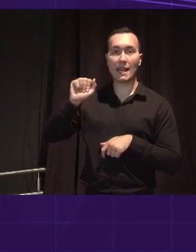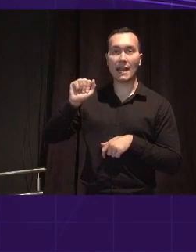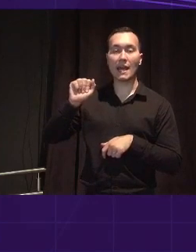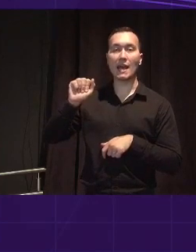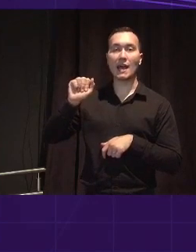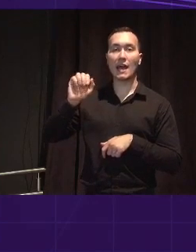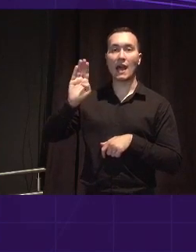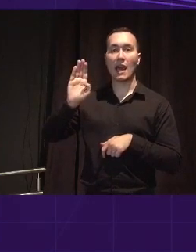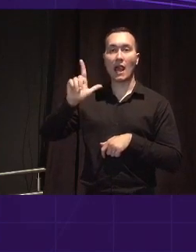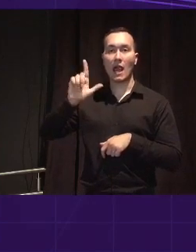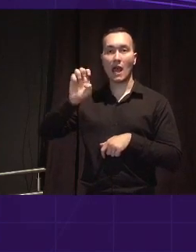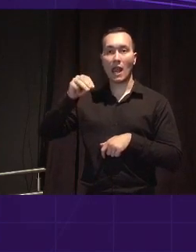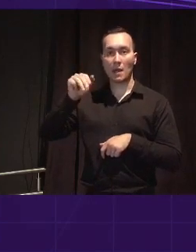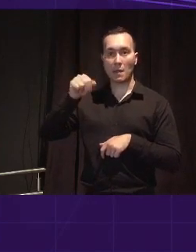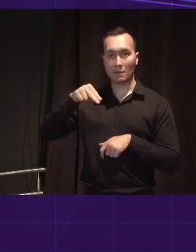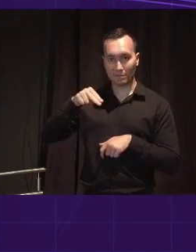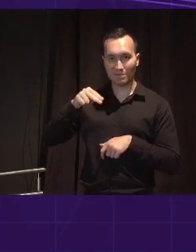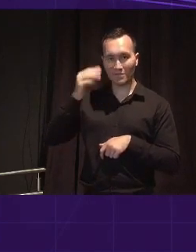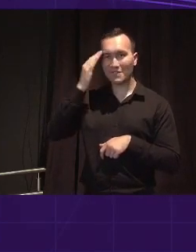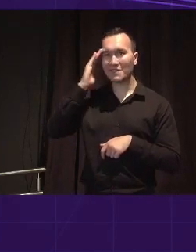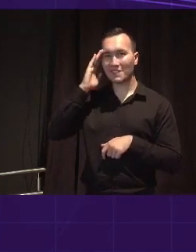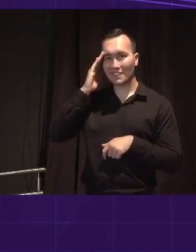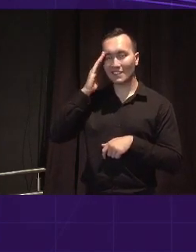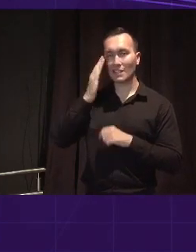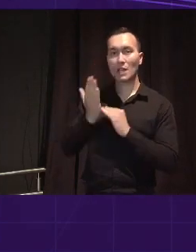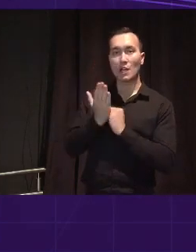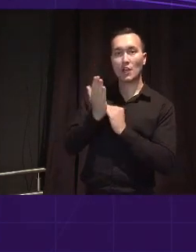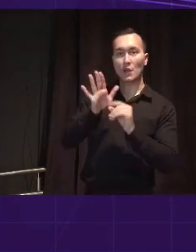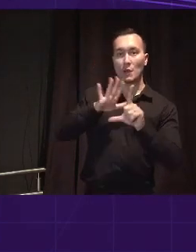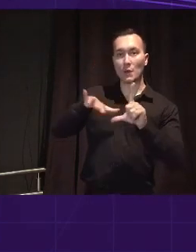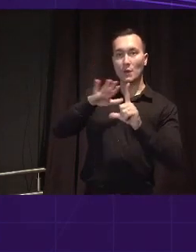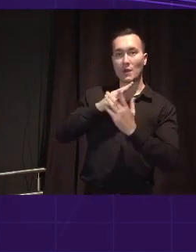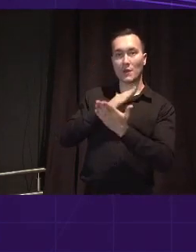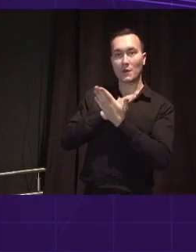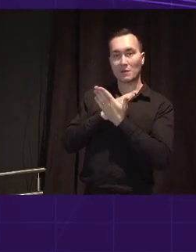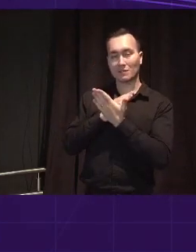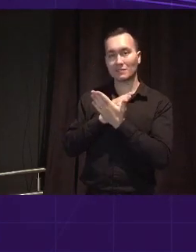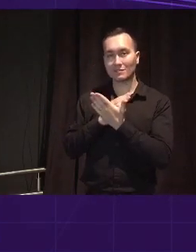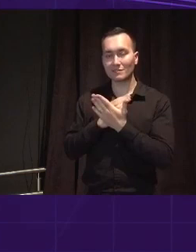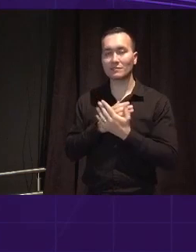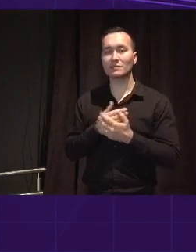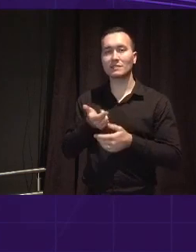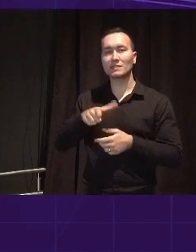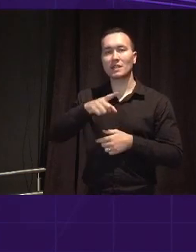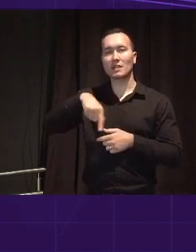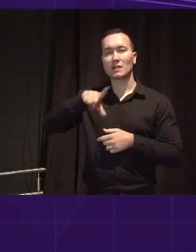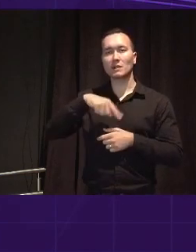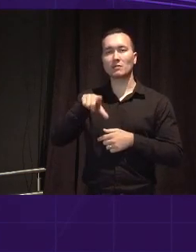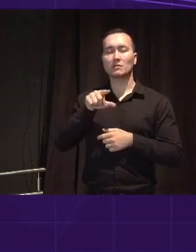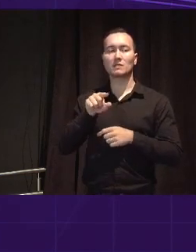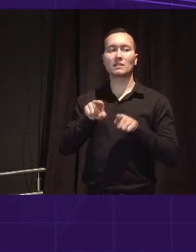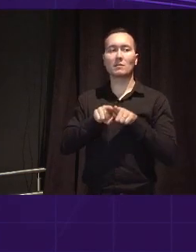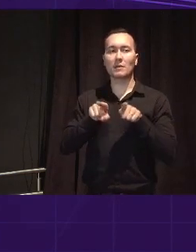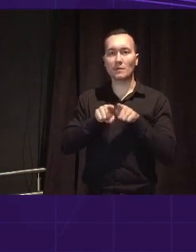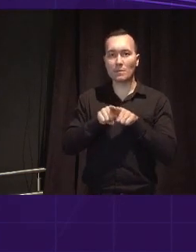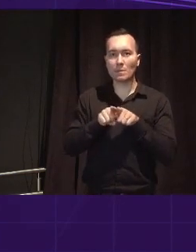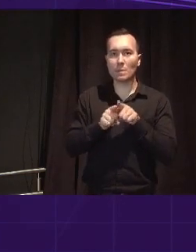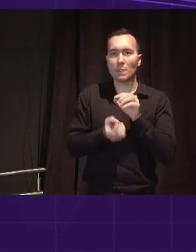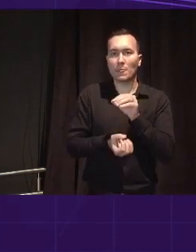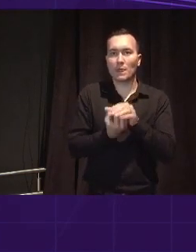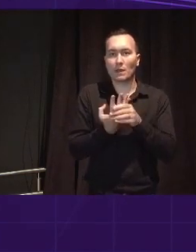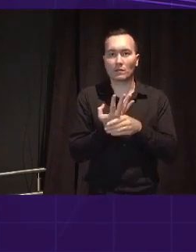processos, algumas questões, perdão, de dependência, né? A gente criou narrativas para apoiar processos de mudança de débito